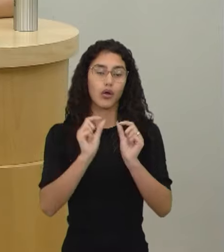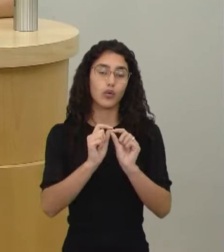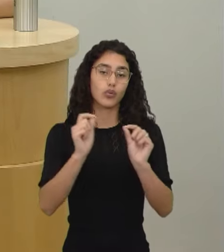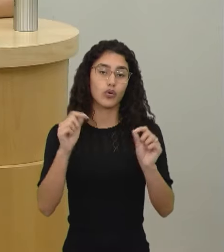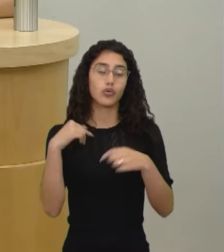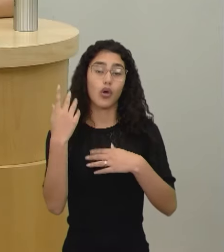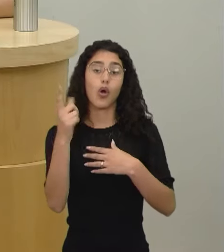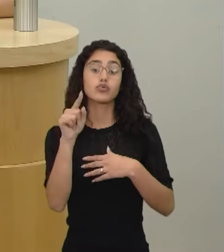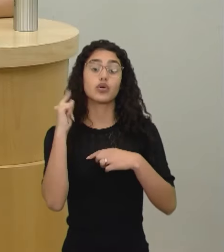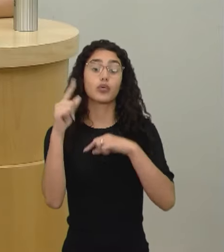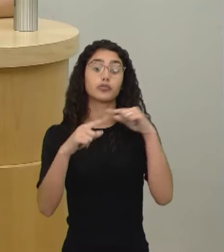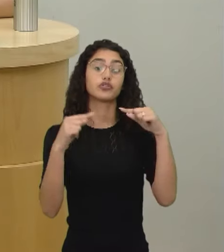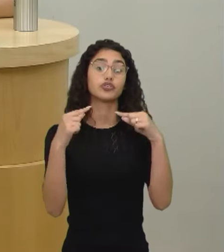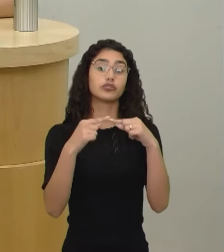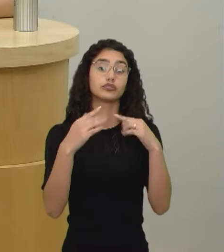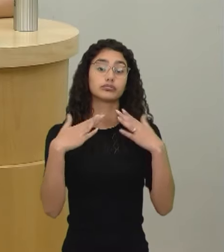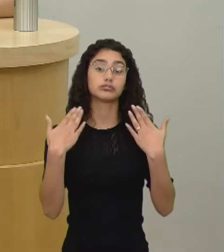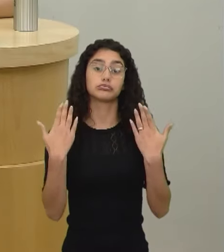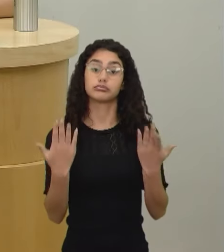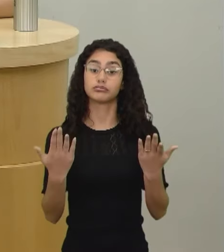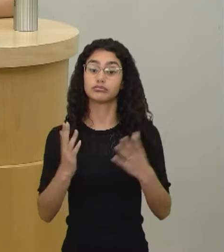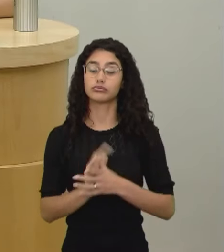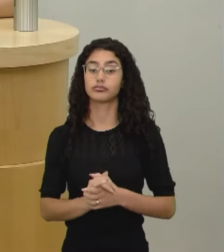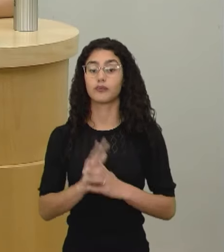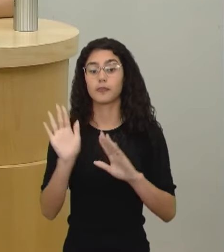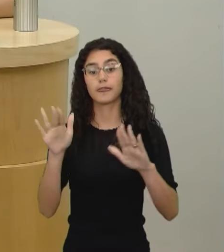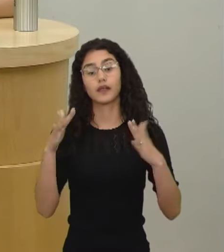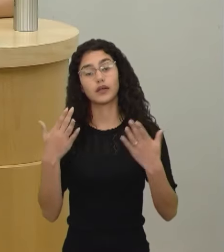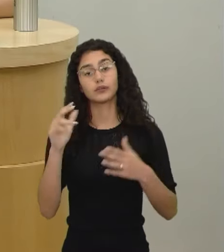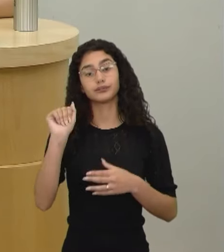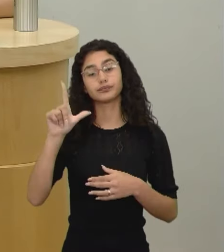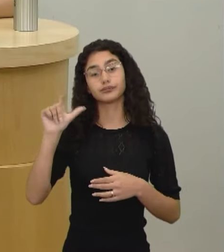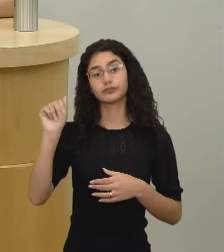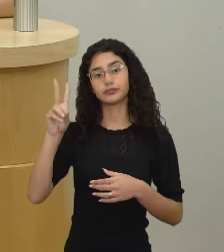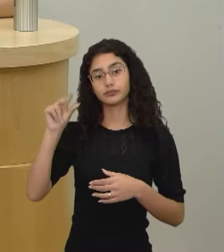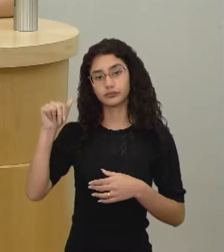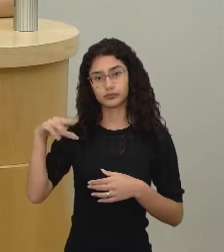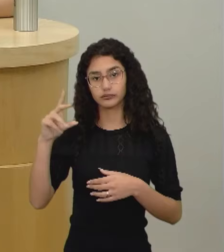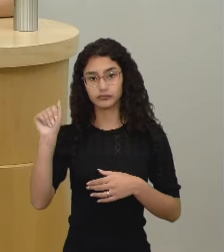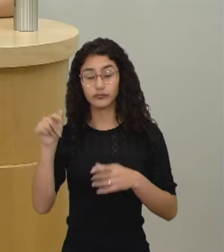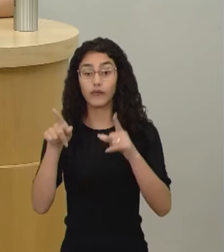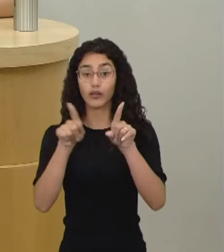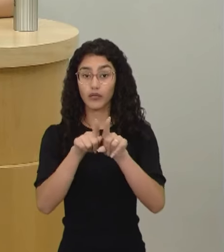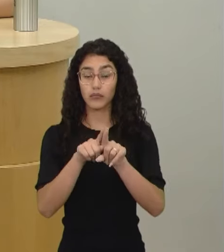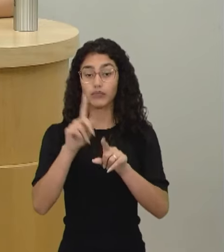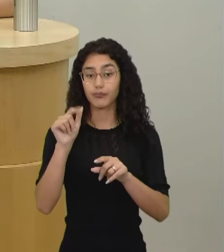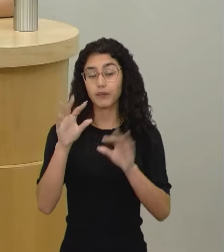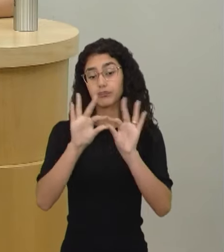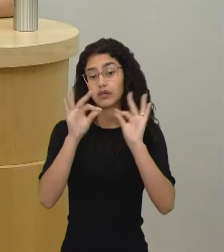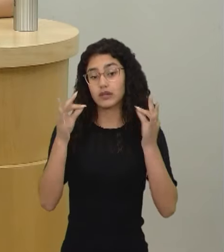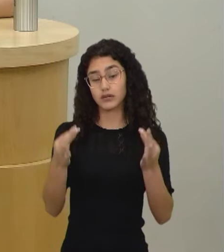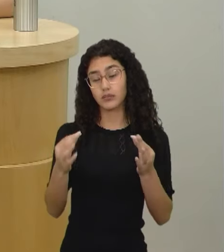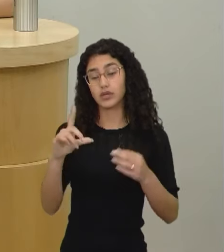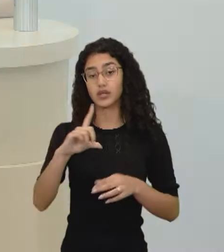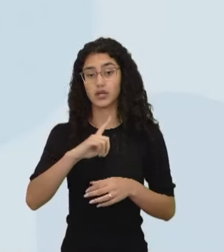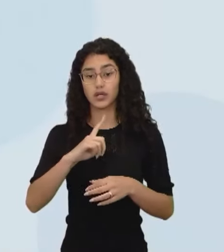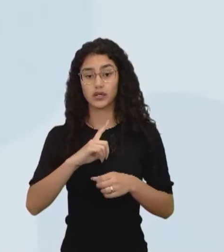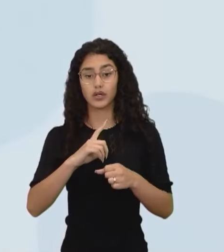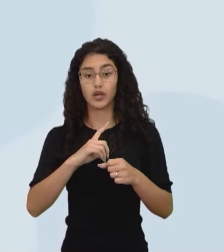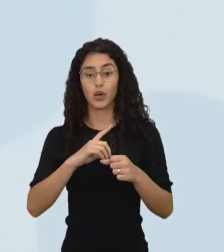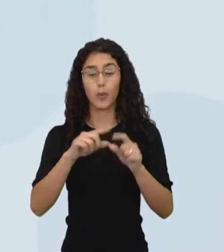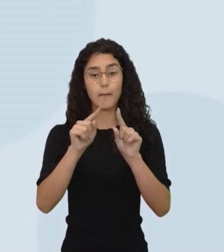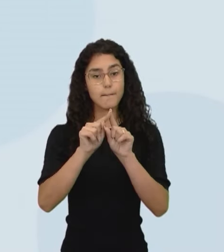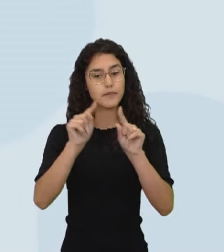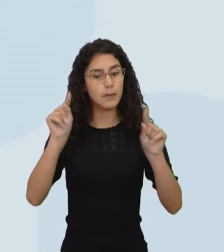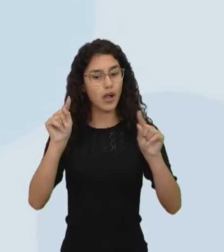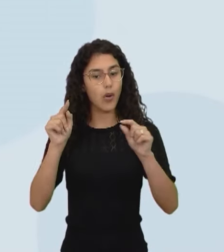seu objetivo? Qual o seu objetivo, né? Então, a alavanca é uma dessas coisas, que são máquinas bem simples, né? Que tem uma barra